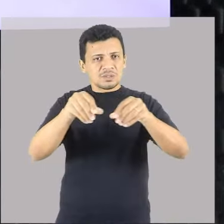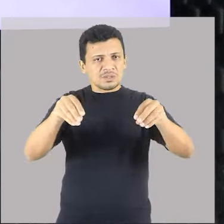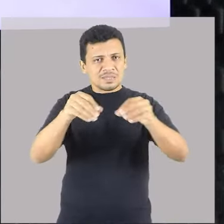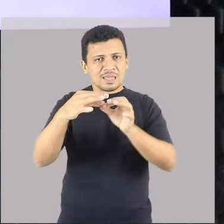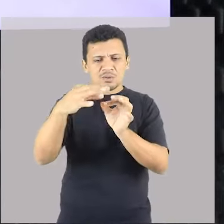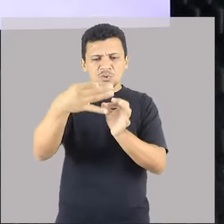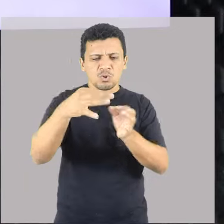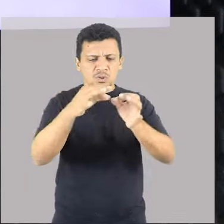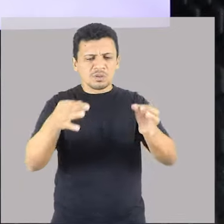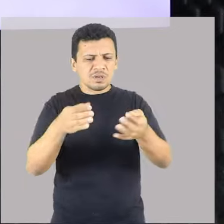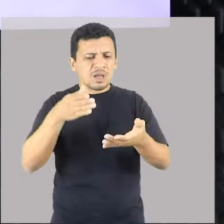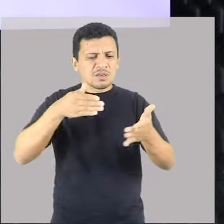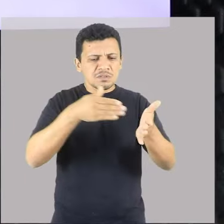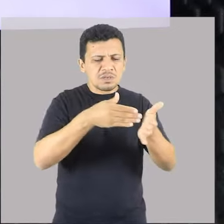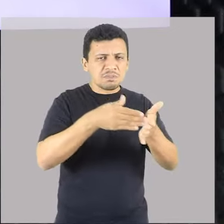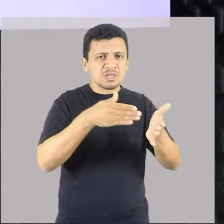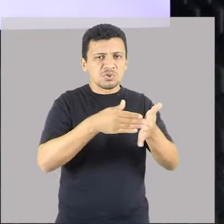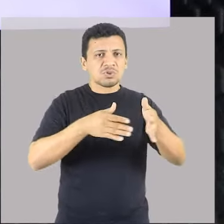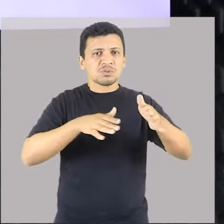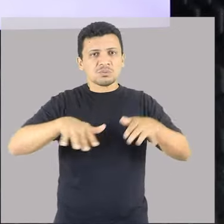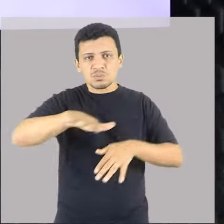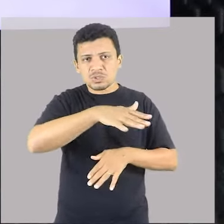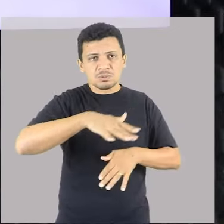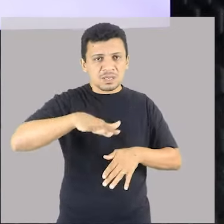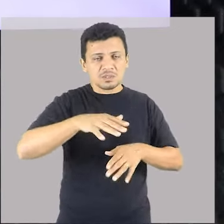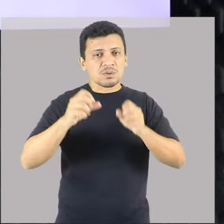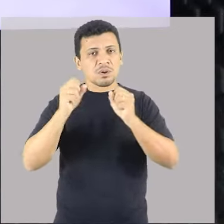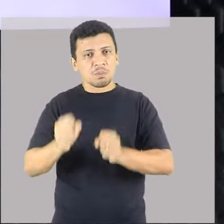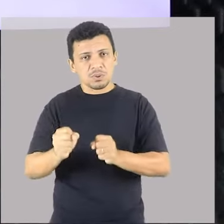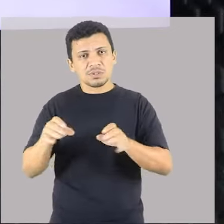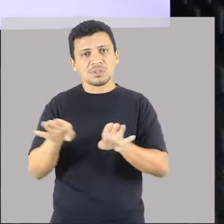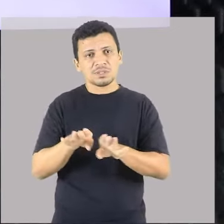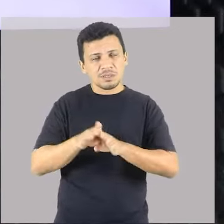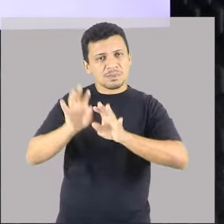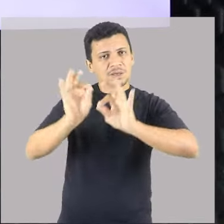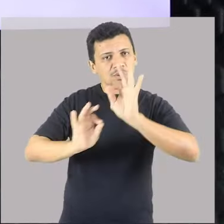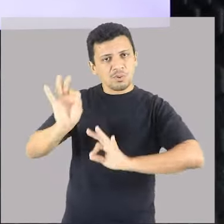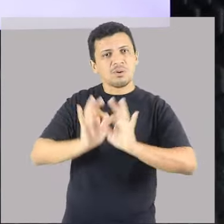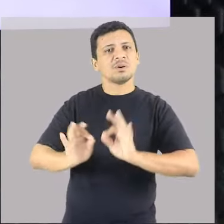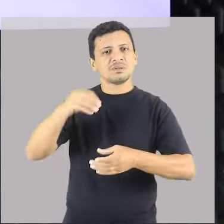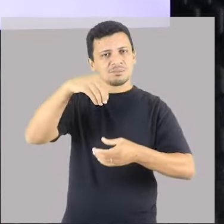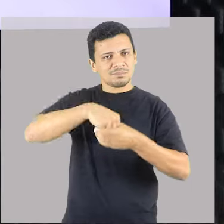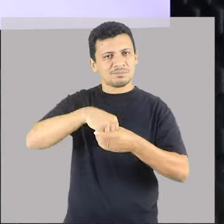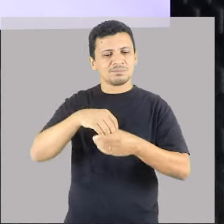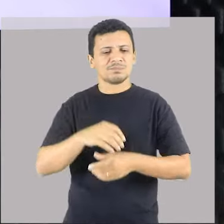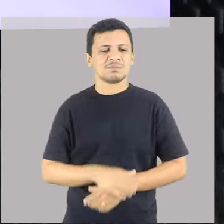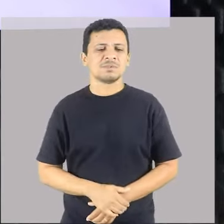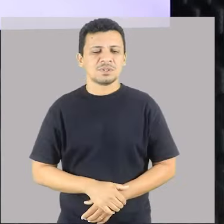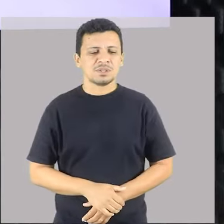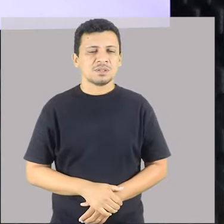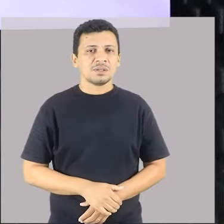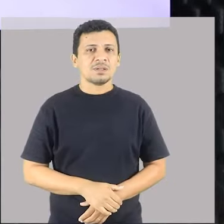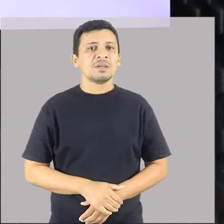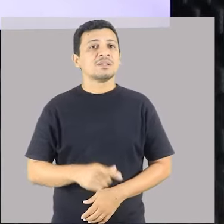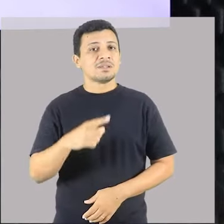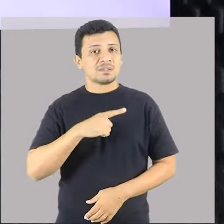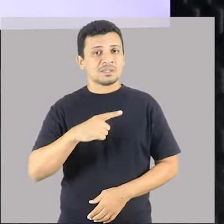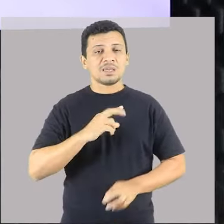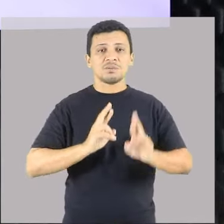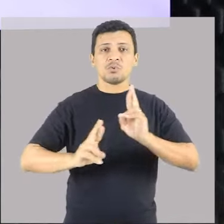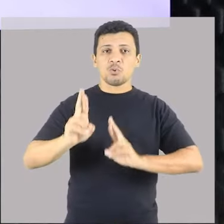ele estabelece uma relação de poder e de ordem dentro desse elemento belezinha atenção obedece é uma